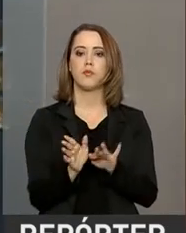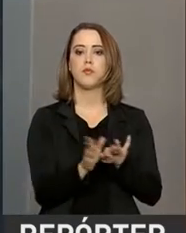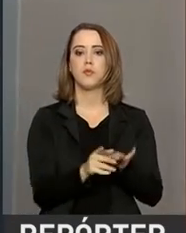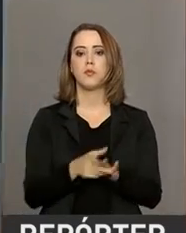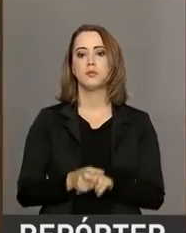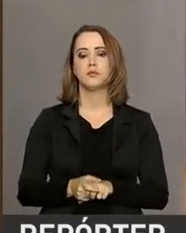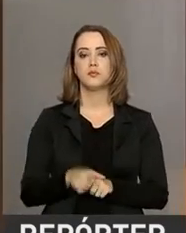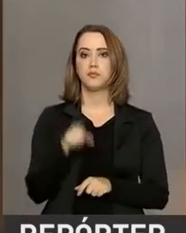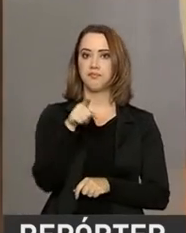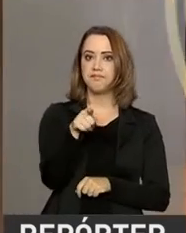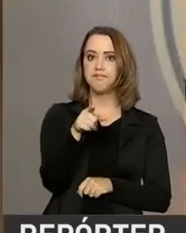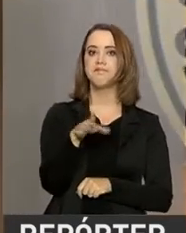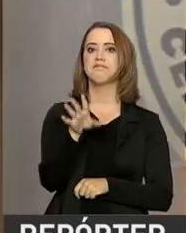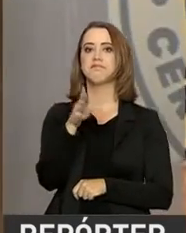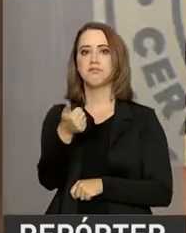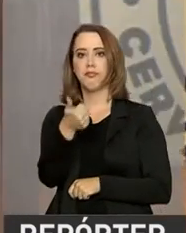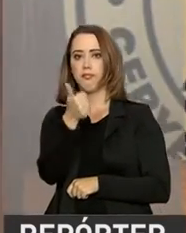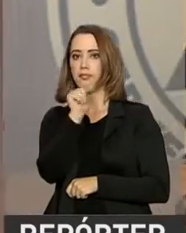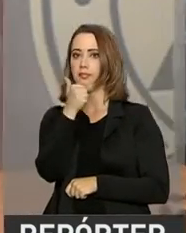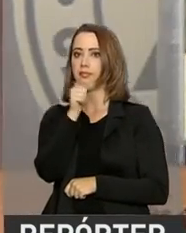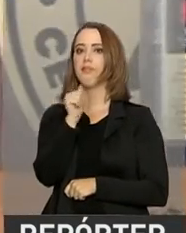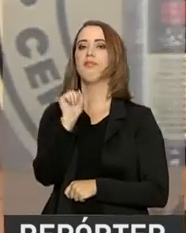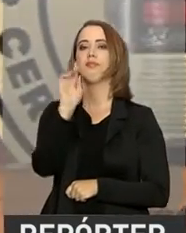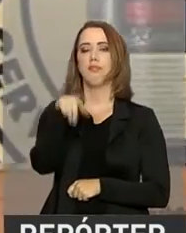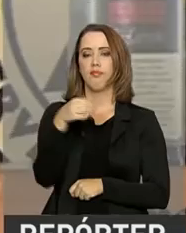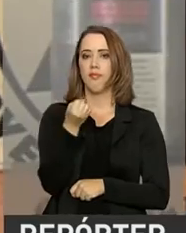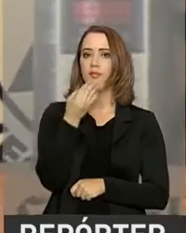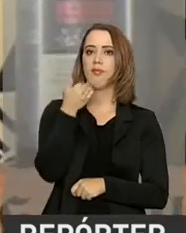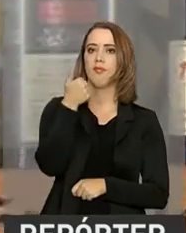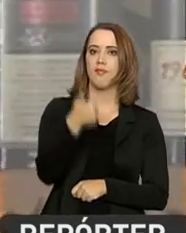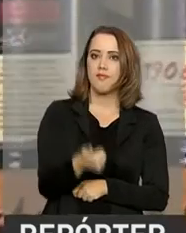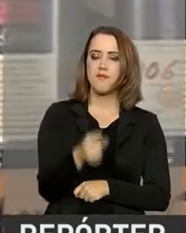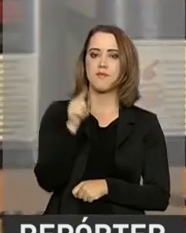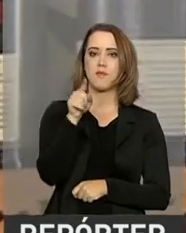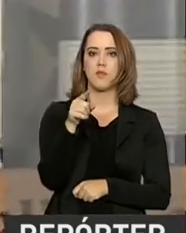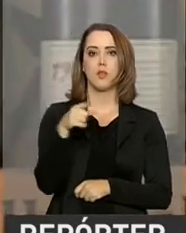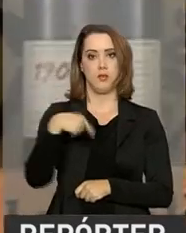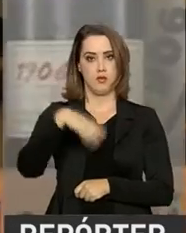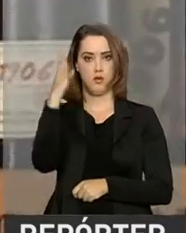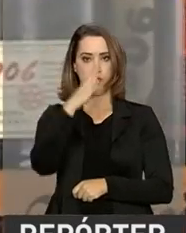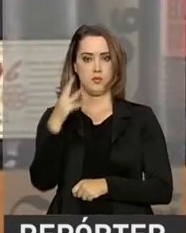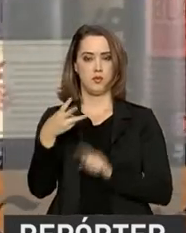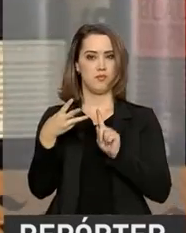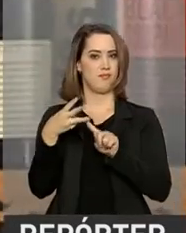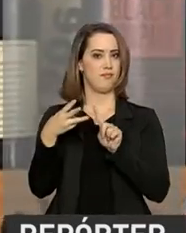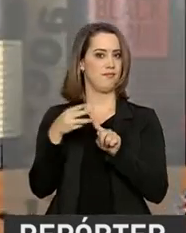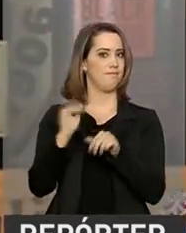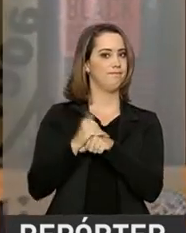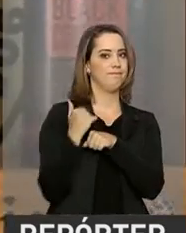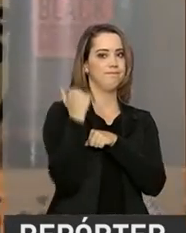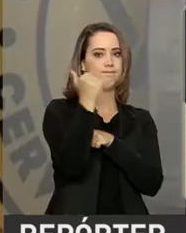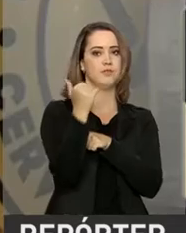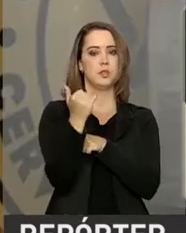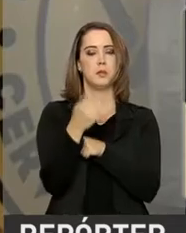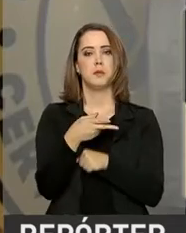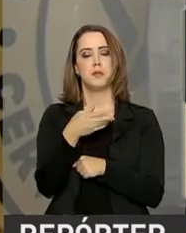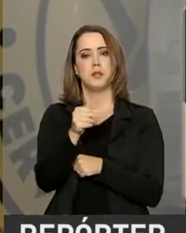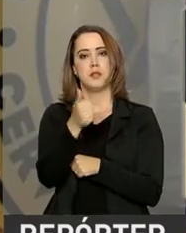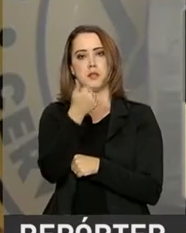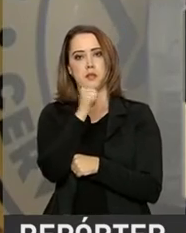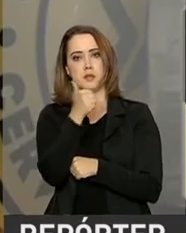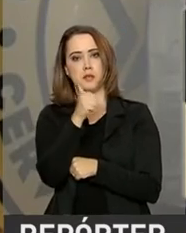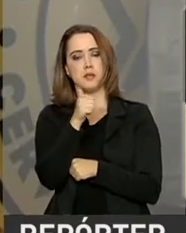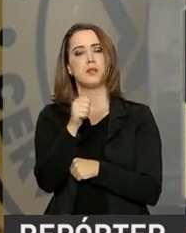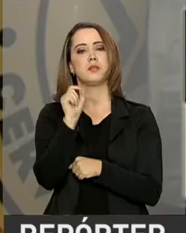uma das bebidas que mais agradam o paladar do brasileiro o país é o terceiro maior consumidor mundial de cerveja atrás